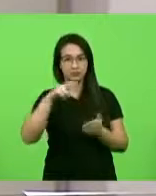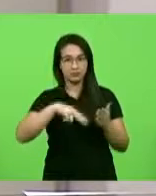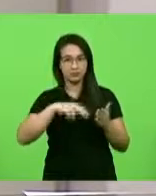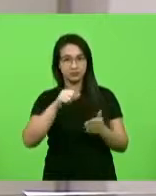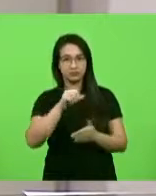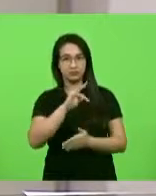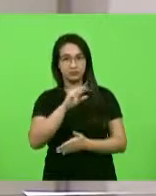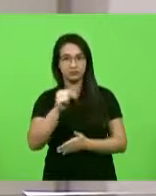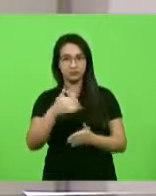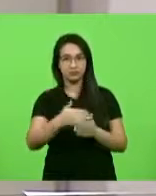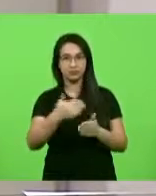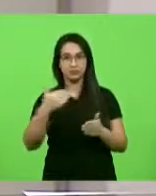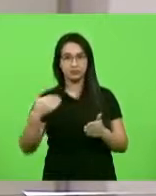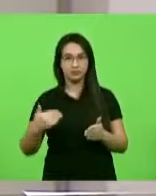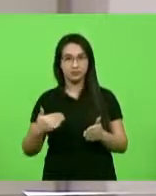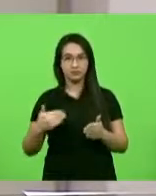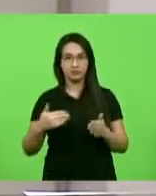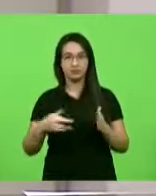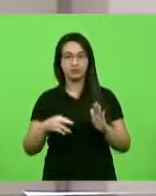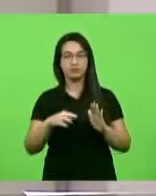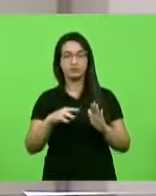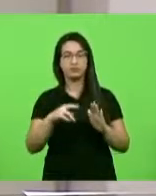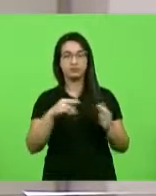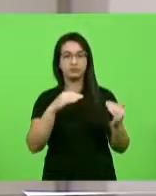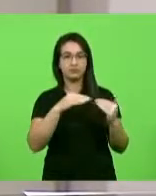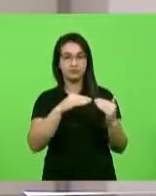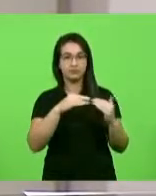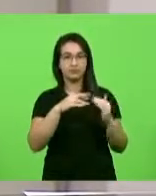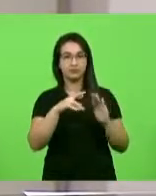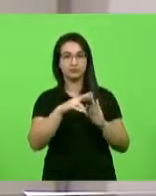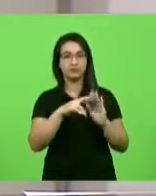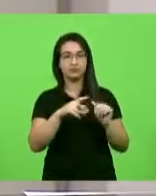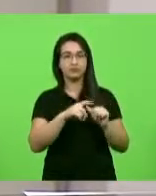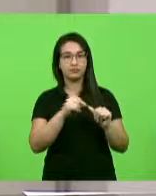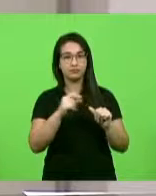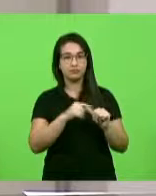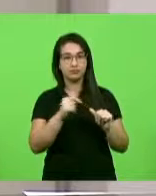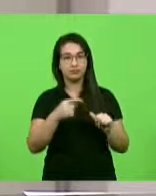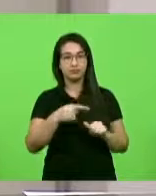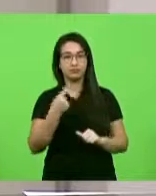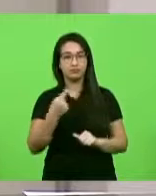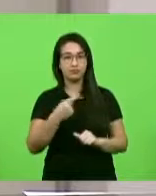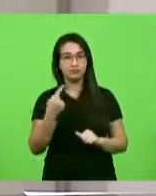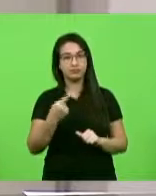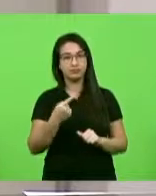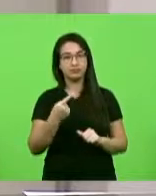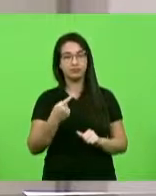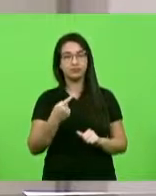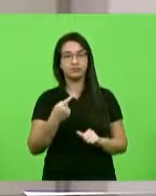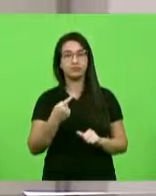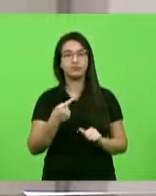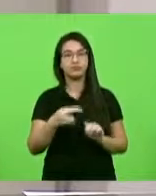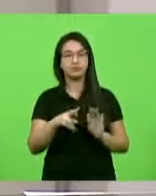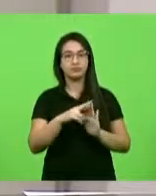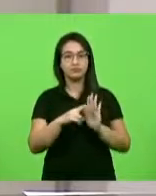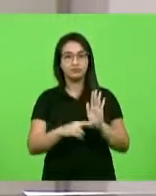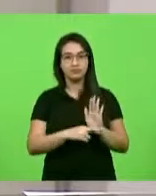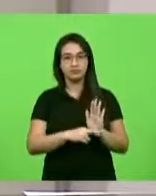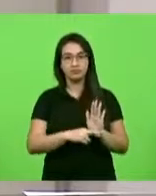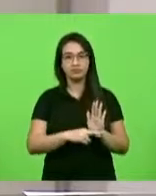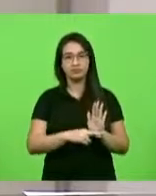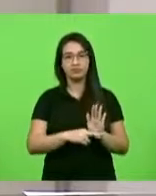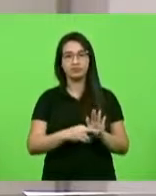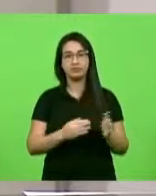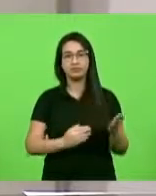leitura da ata da sessão anterior que, em consonância com o parágrafo 1º do artigo 106 do Regimento Interno, o senhor presidente deu-a por